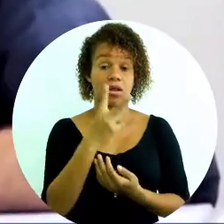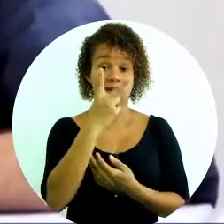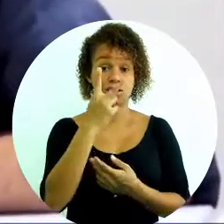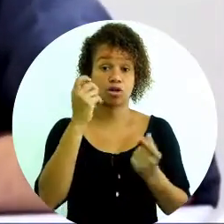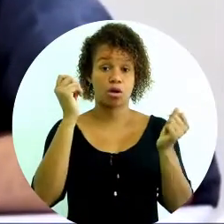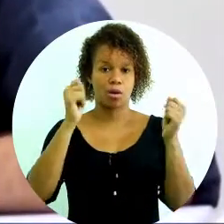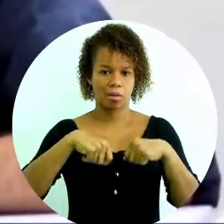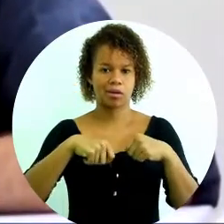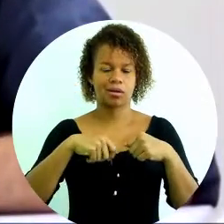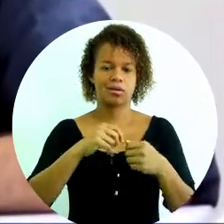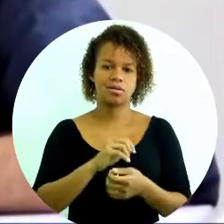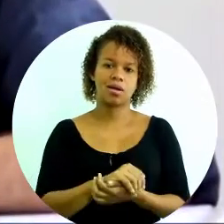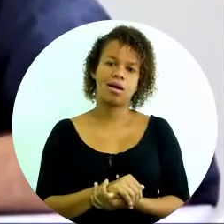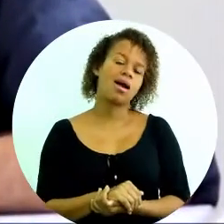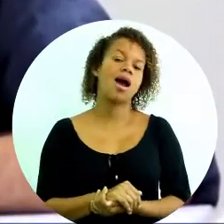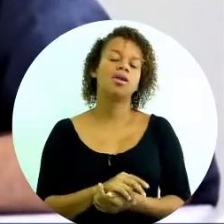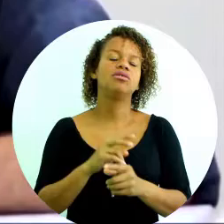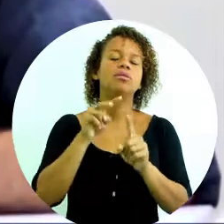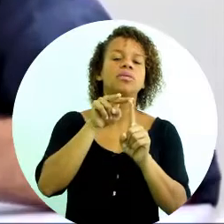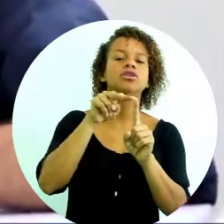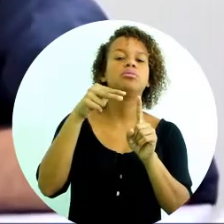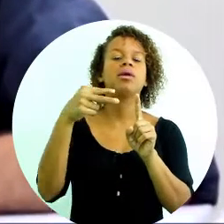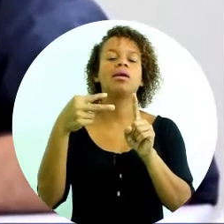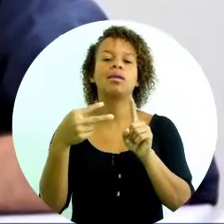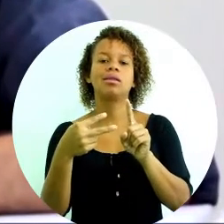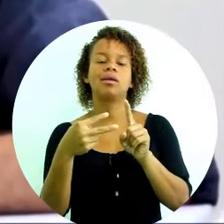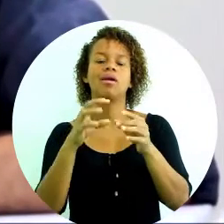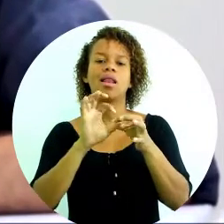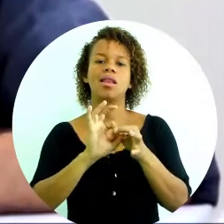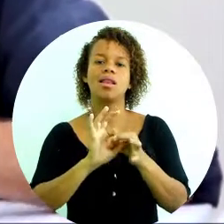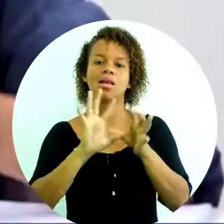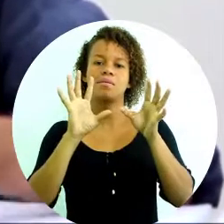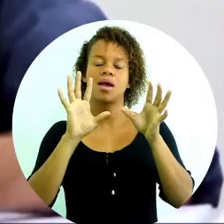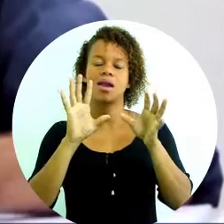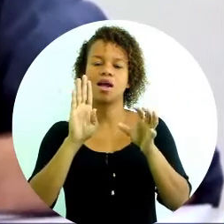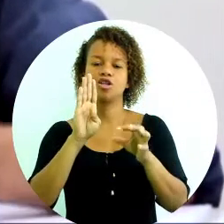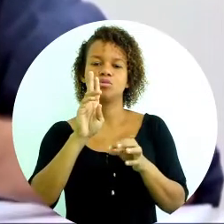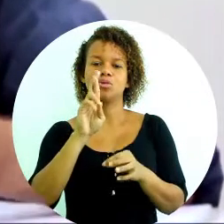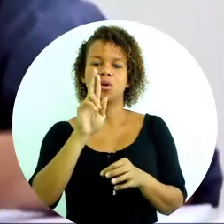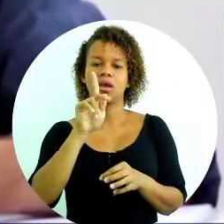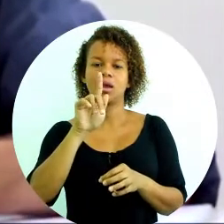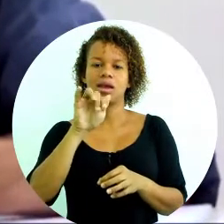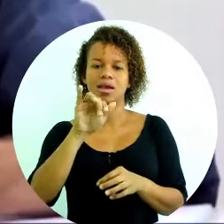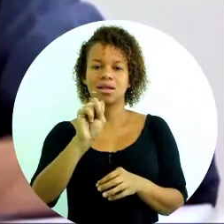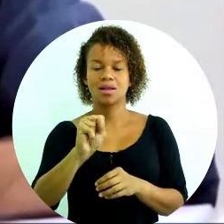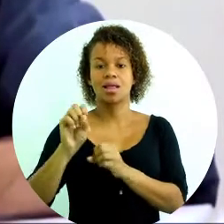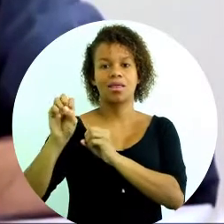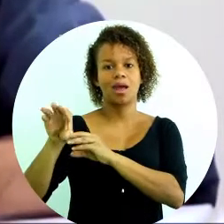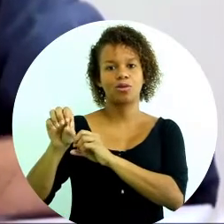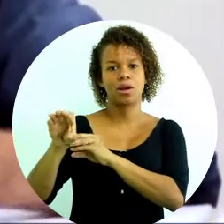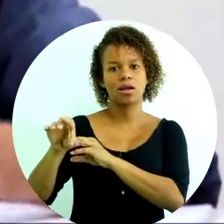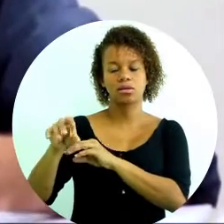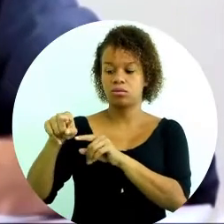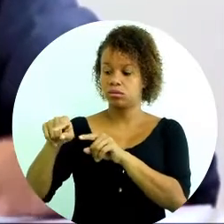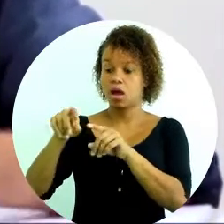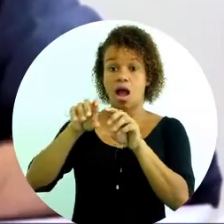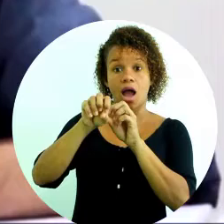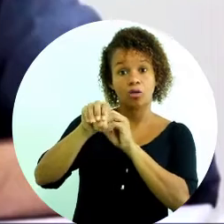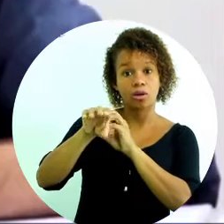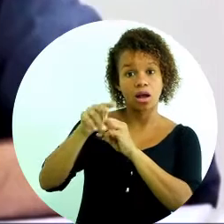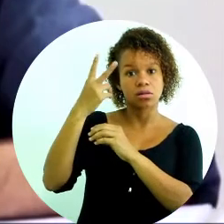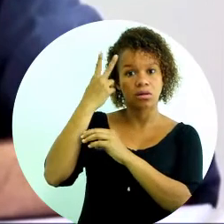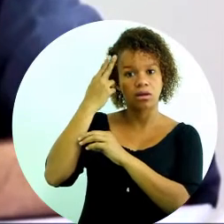Na nossa segunda competência, abordamos as perspectivas liberais burguesas de educação. A